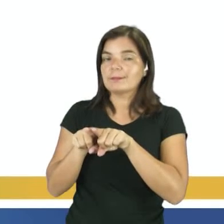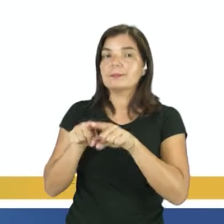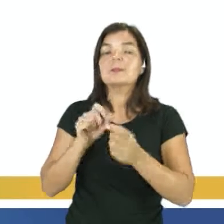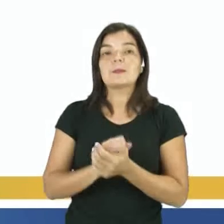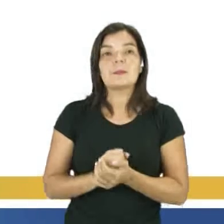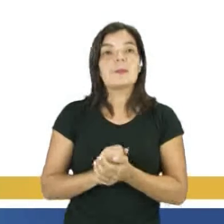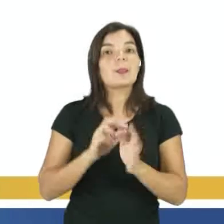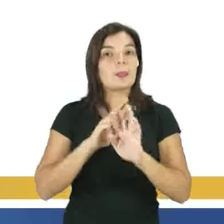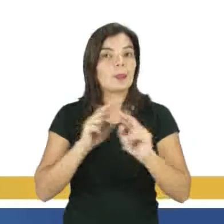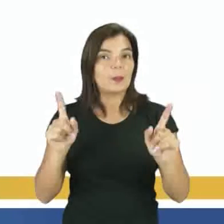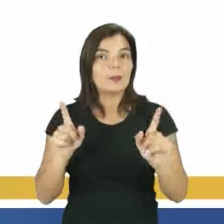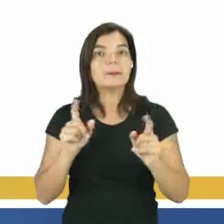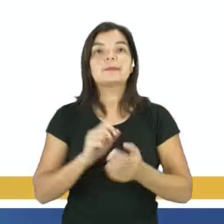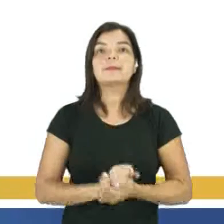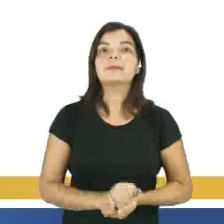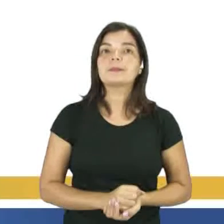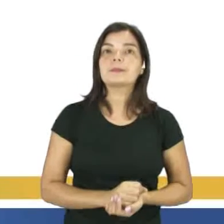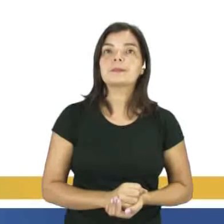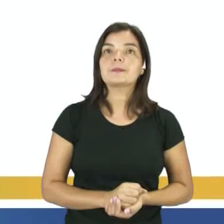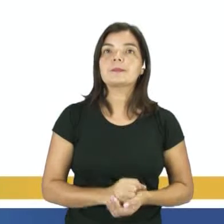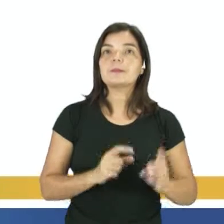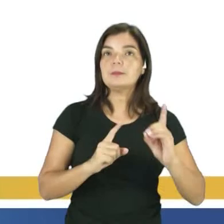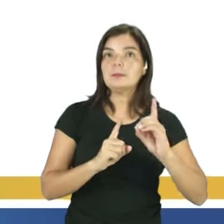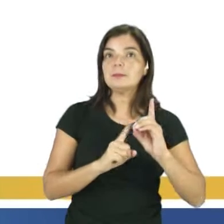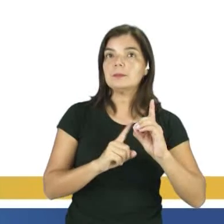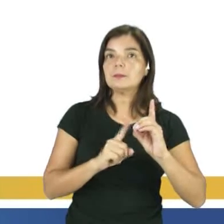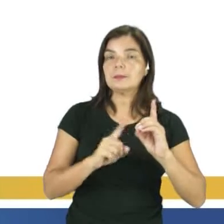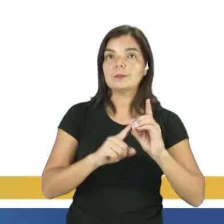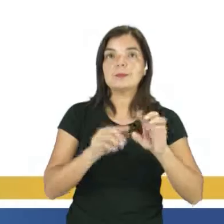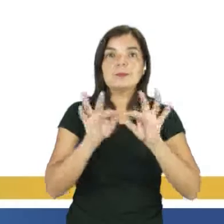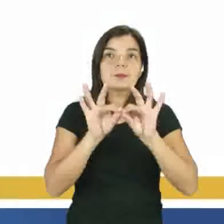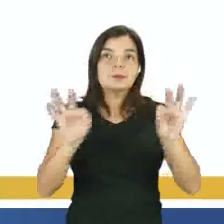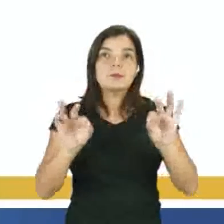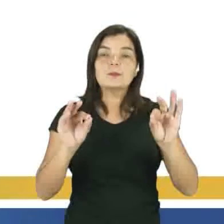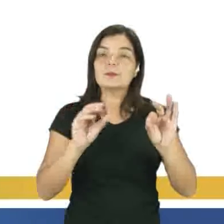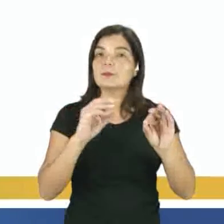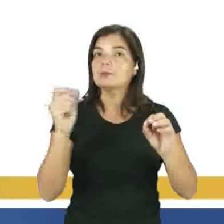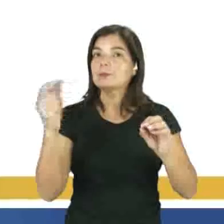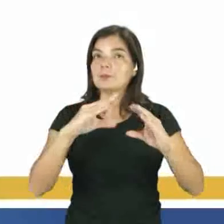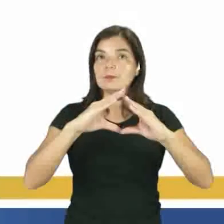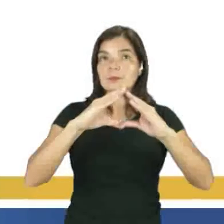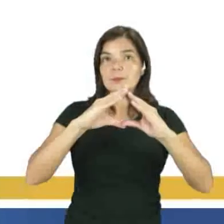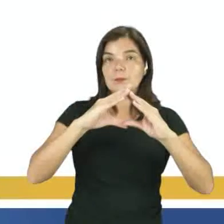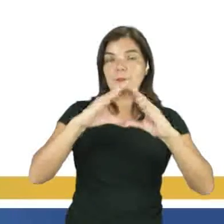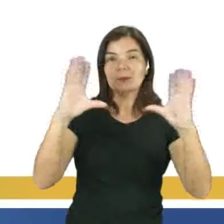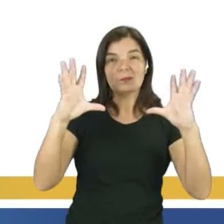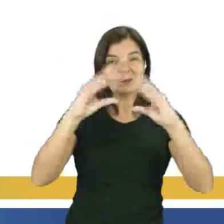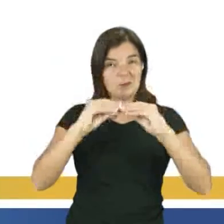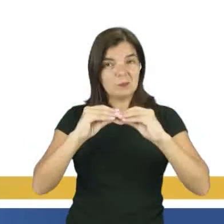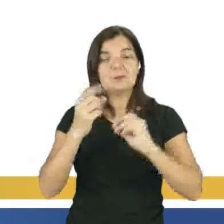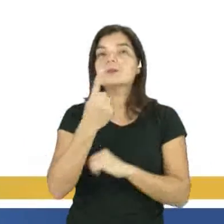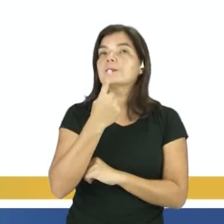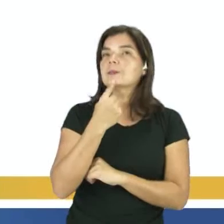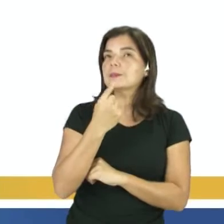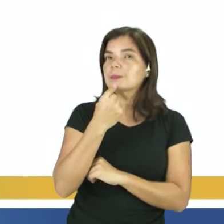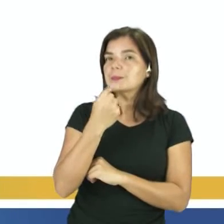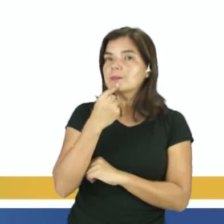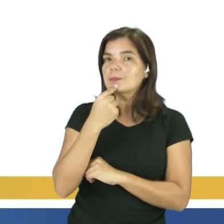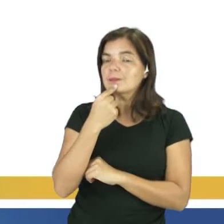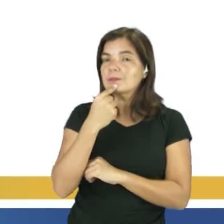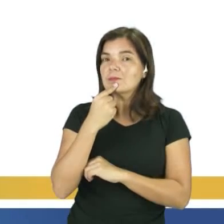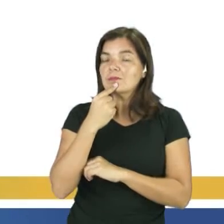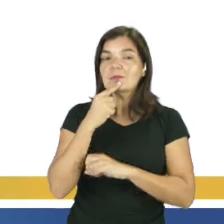não, elas são paralelas distintas. E a letra D, as retas azul escuro e vermelha são